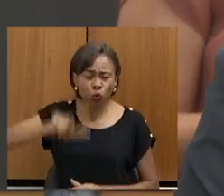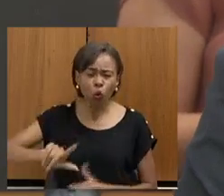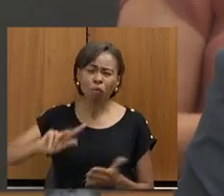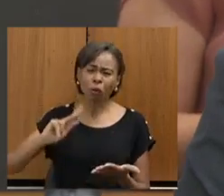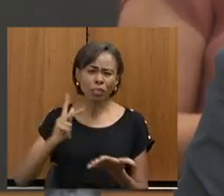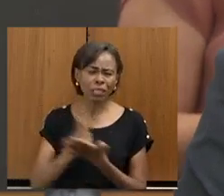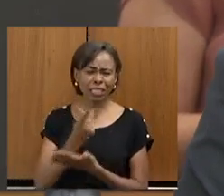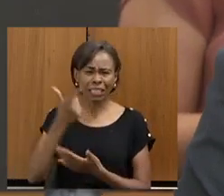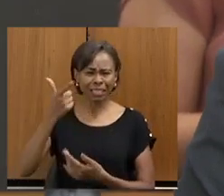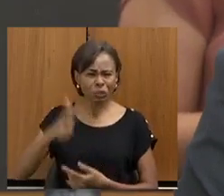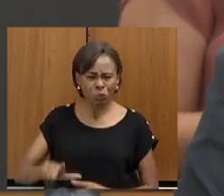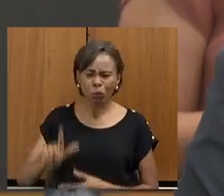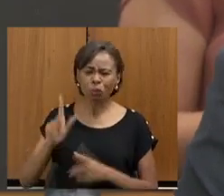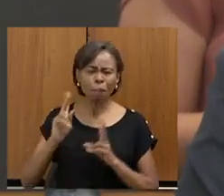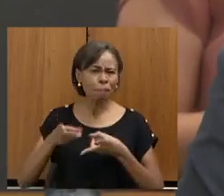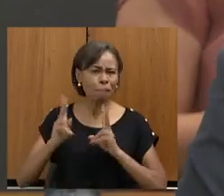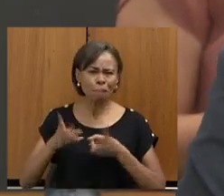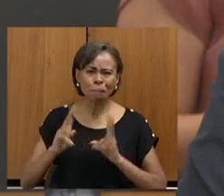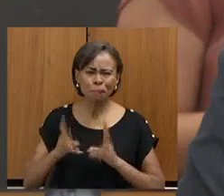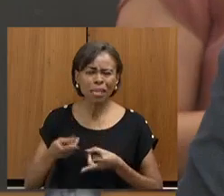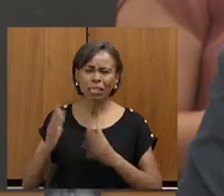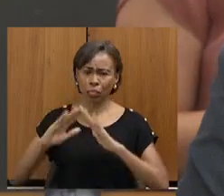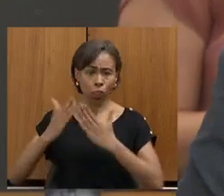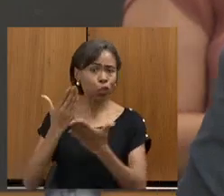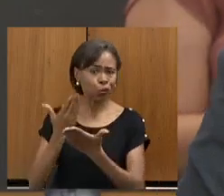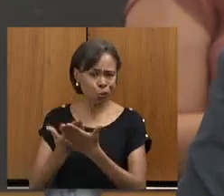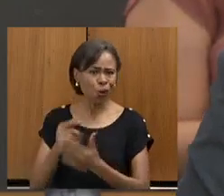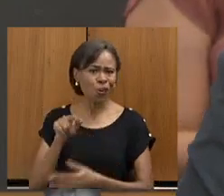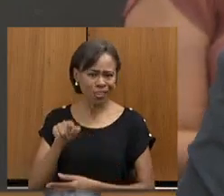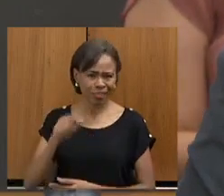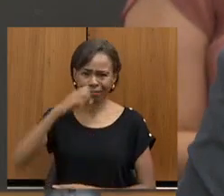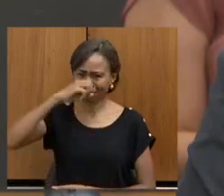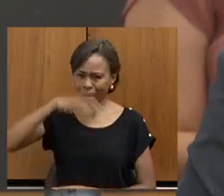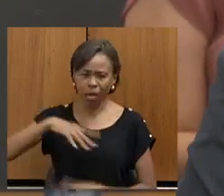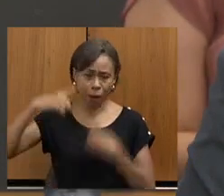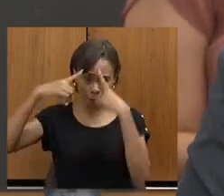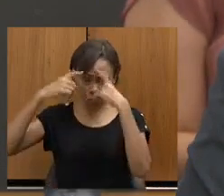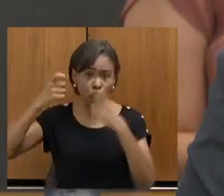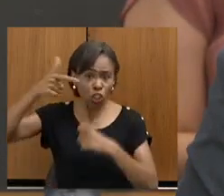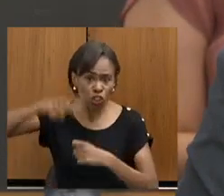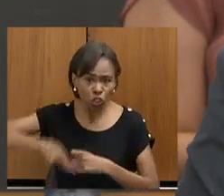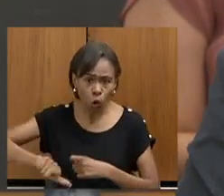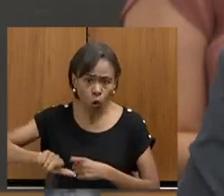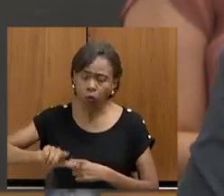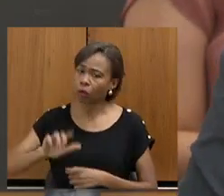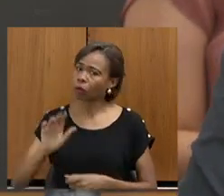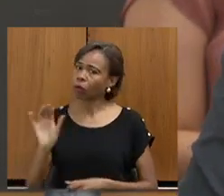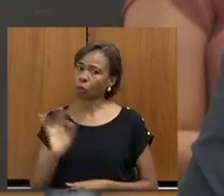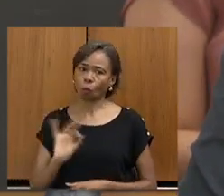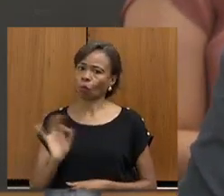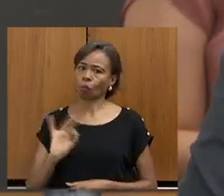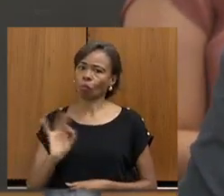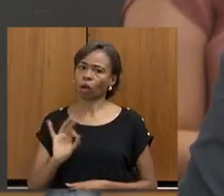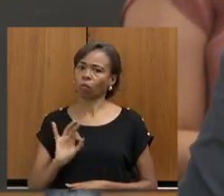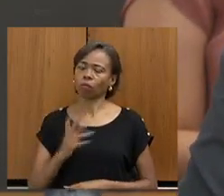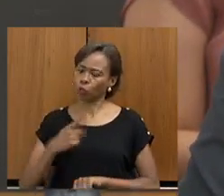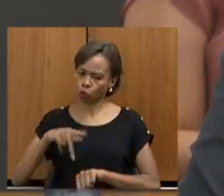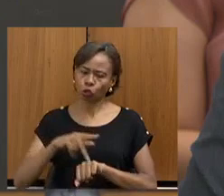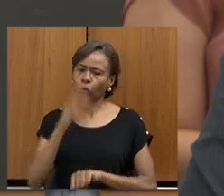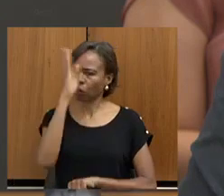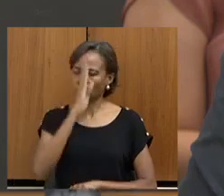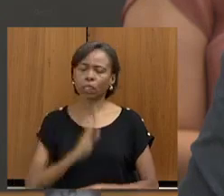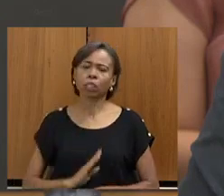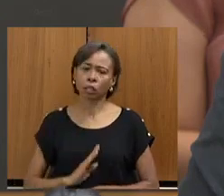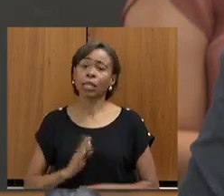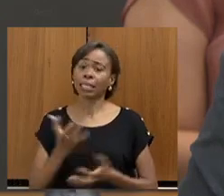ou especificamente como essa, que aconteceu na Escola São Tomás de Aquino, não se repita em nenhuma escola desse nosso país. O que